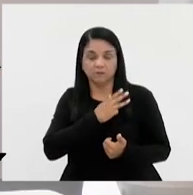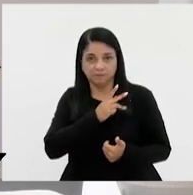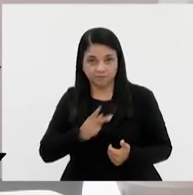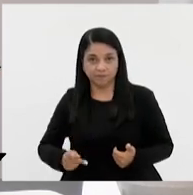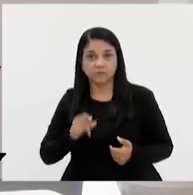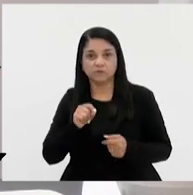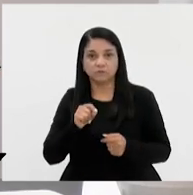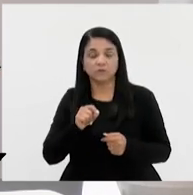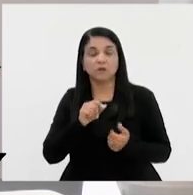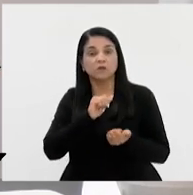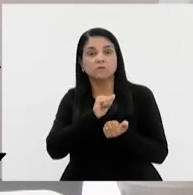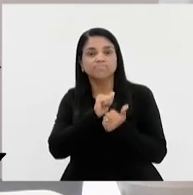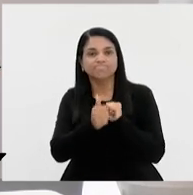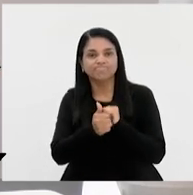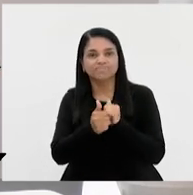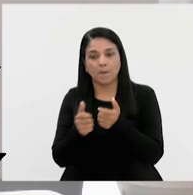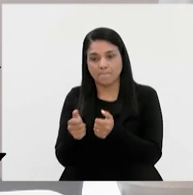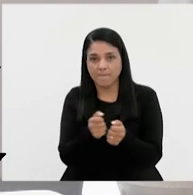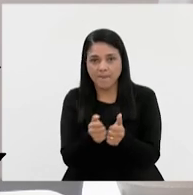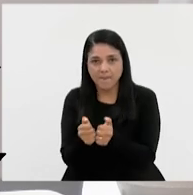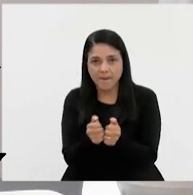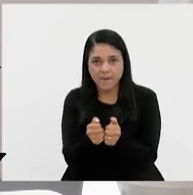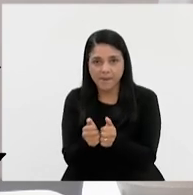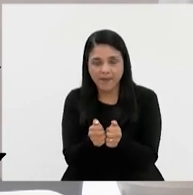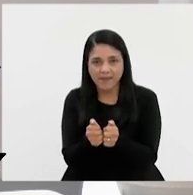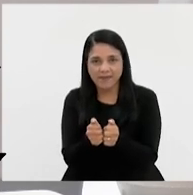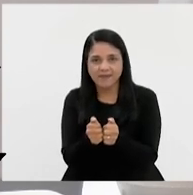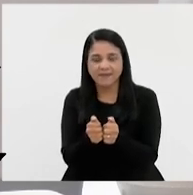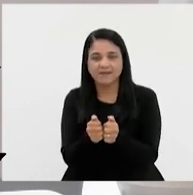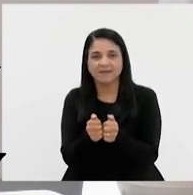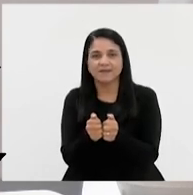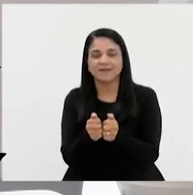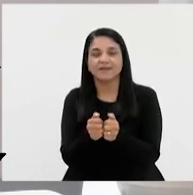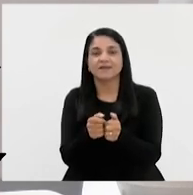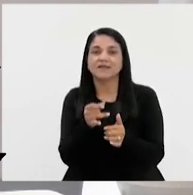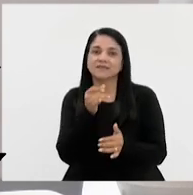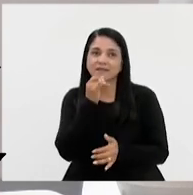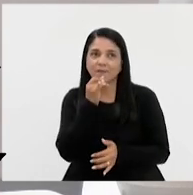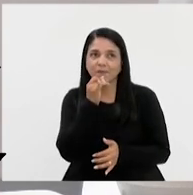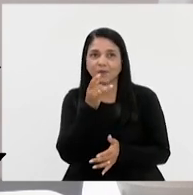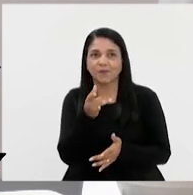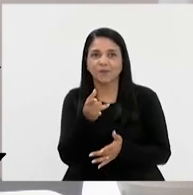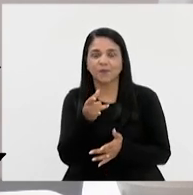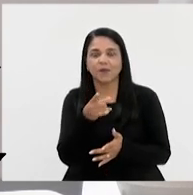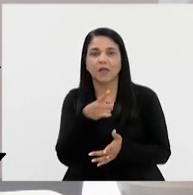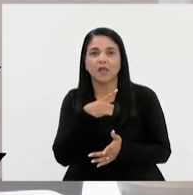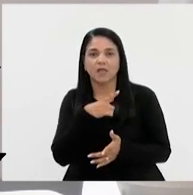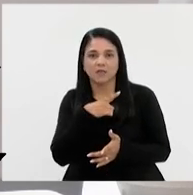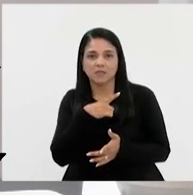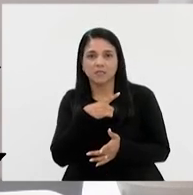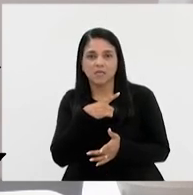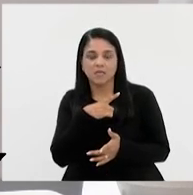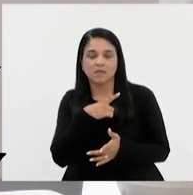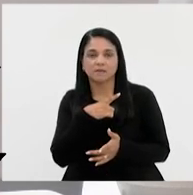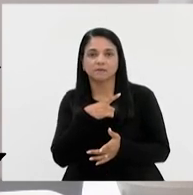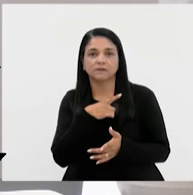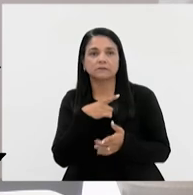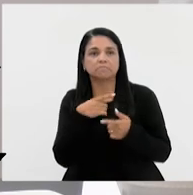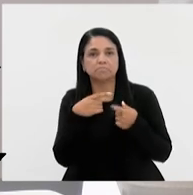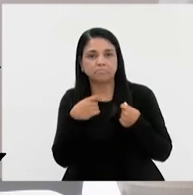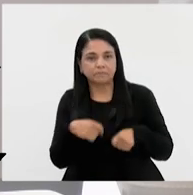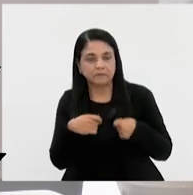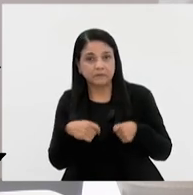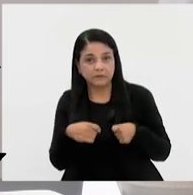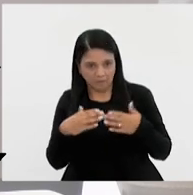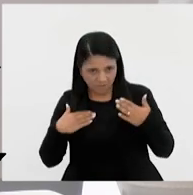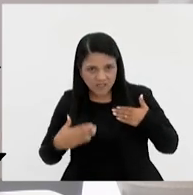os esportes eletrônicos. O esporte eletrônico, por exemplo, ele tem uma necessidade